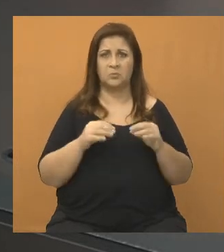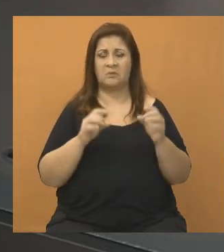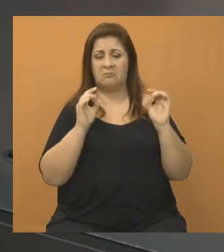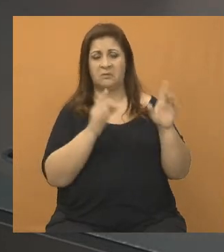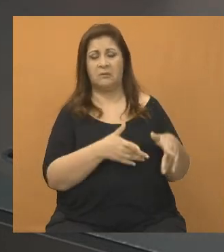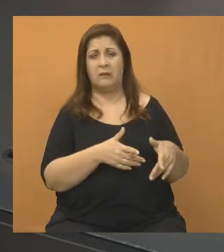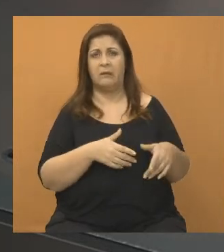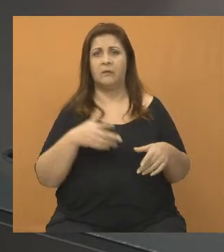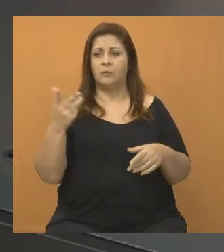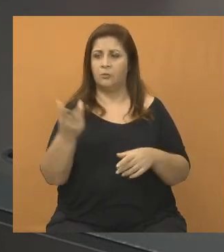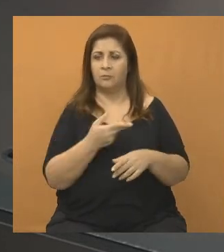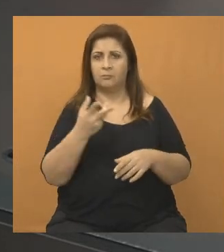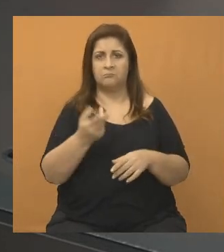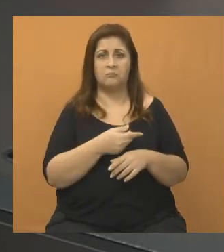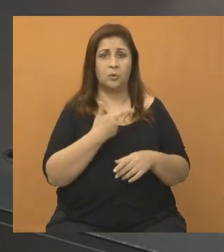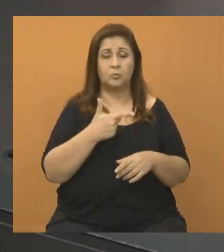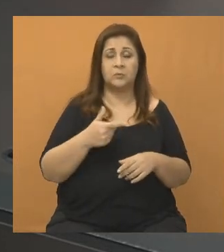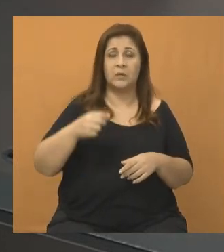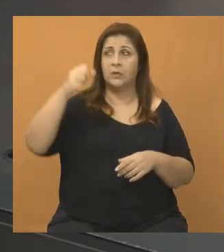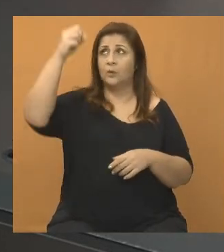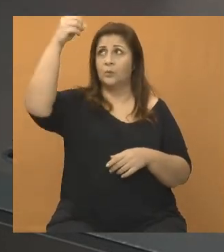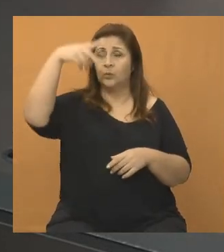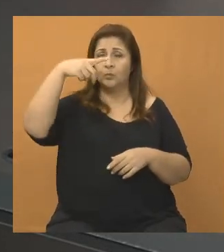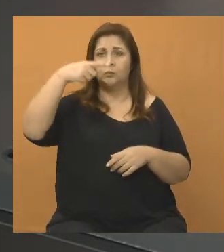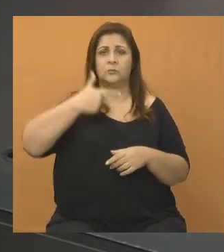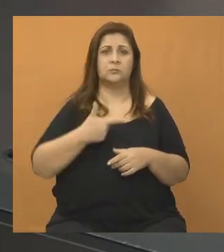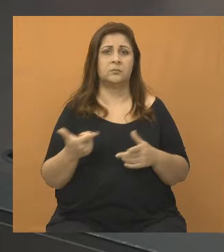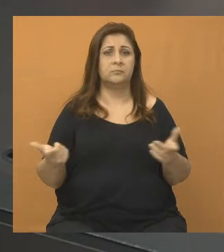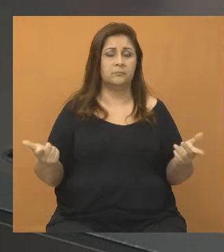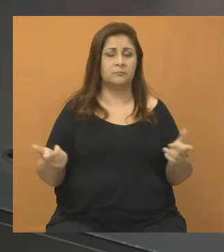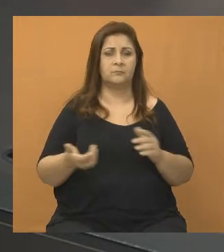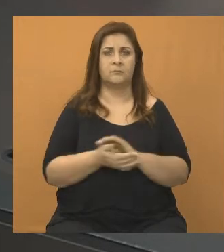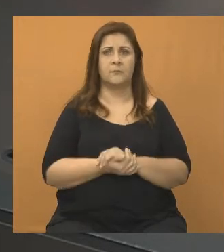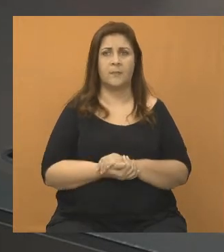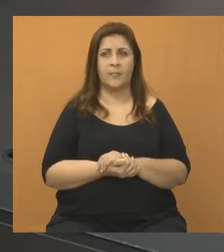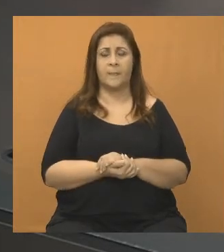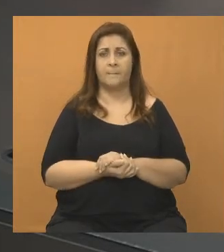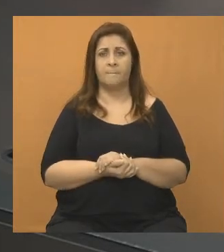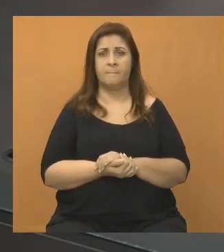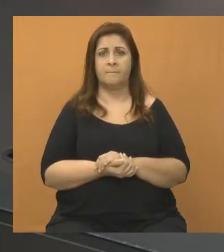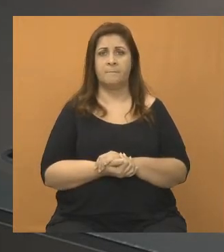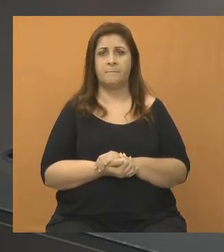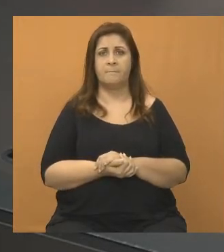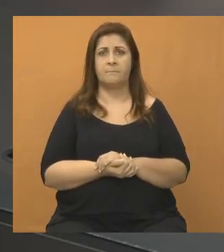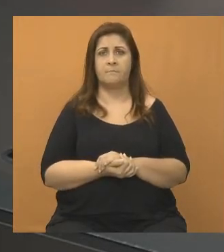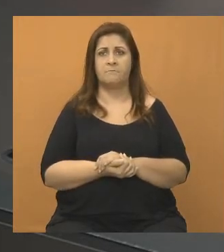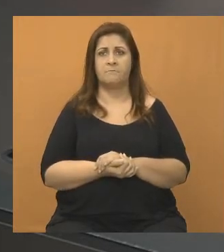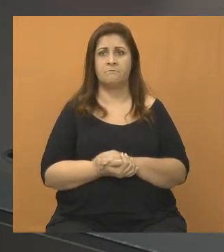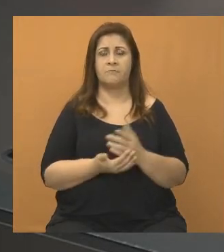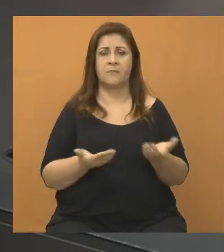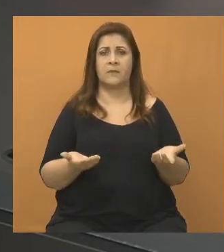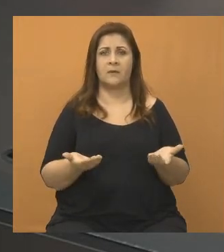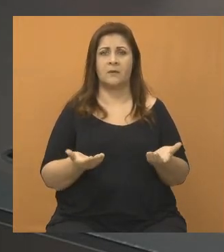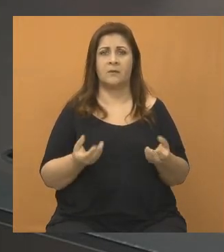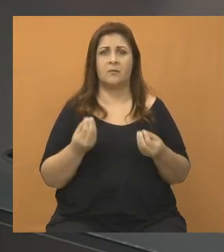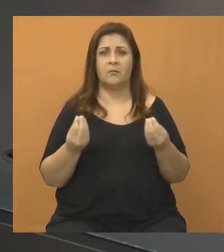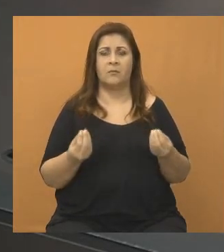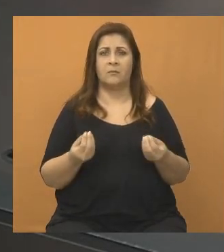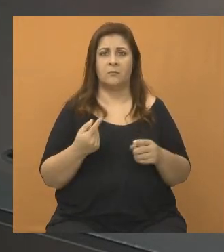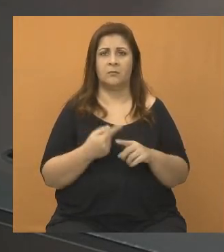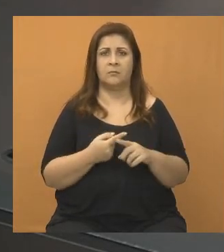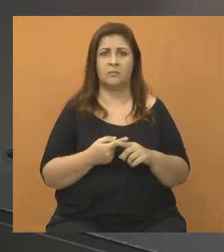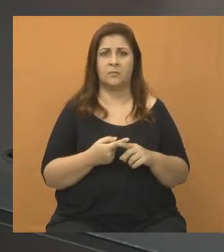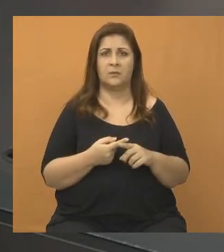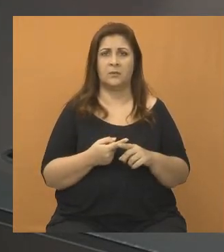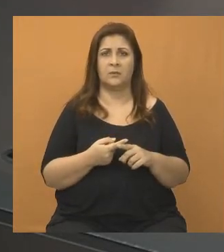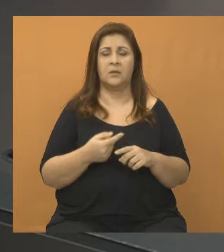capina, com relação à iluminação, né? Então, a gente fica assim, vamos dizer, meio que sem resposta, porque nós, como vereador